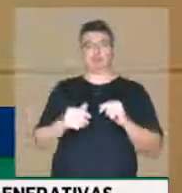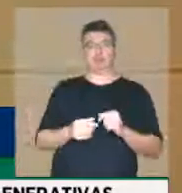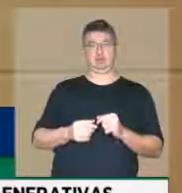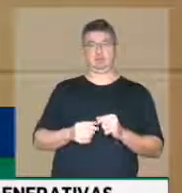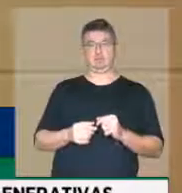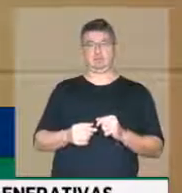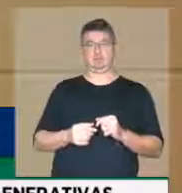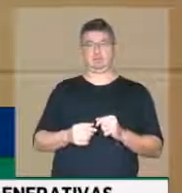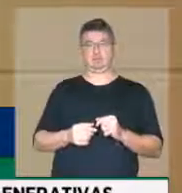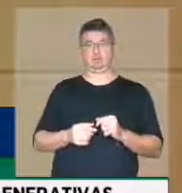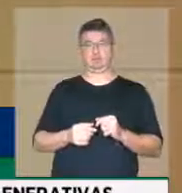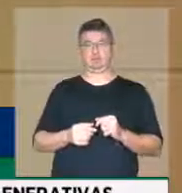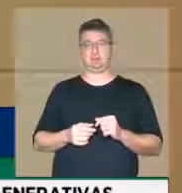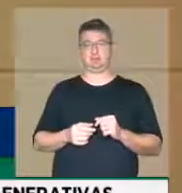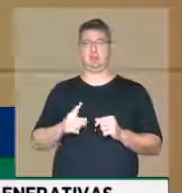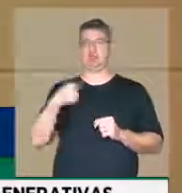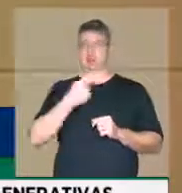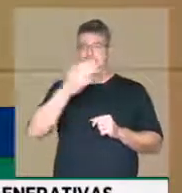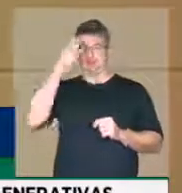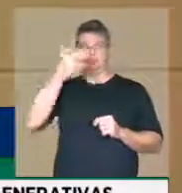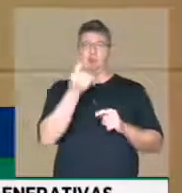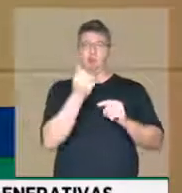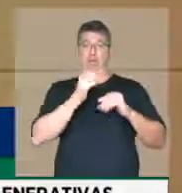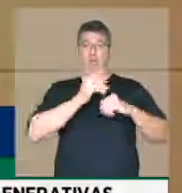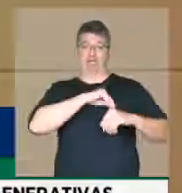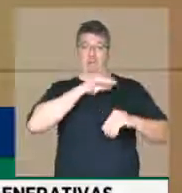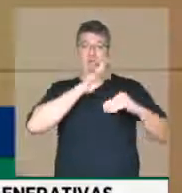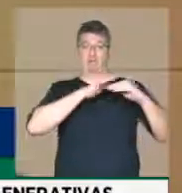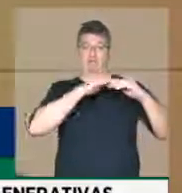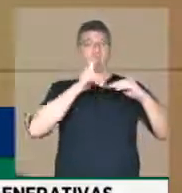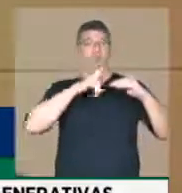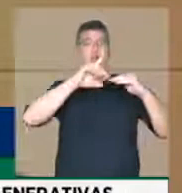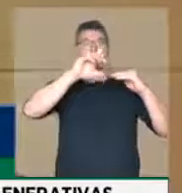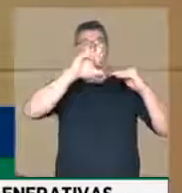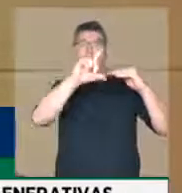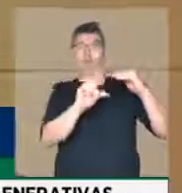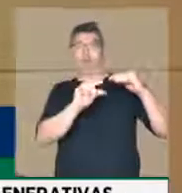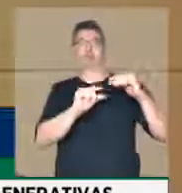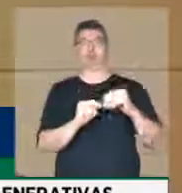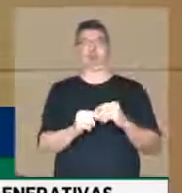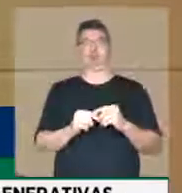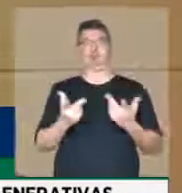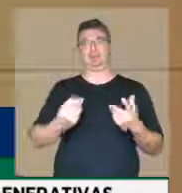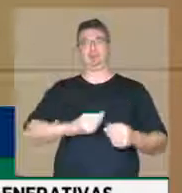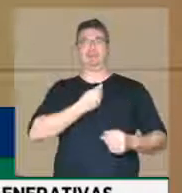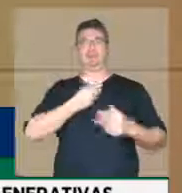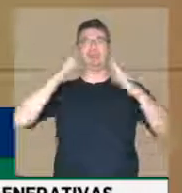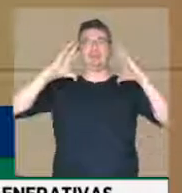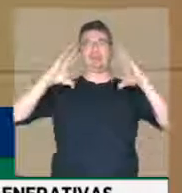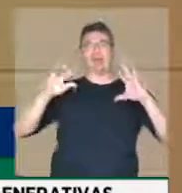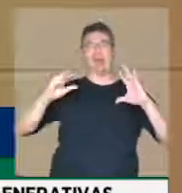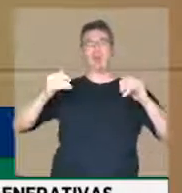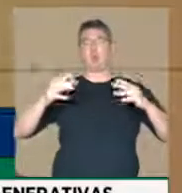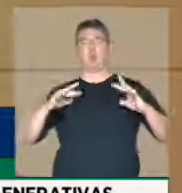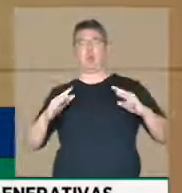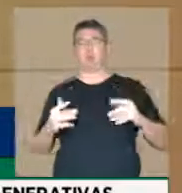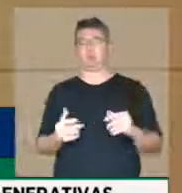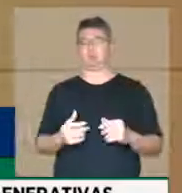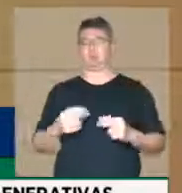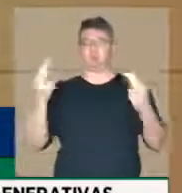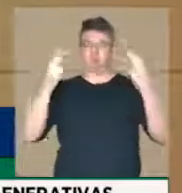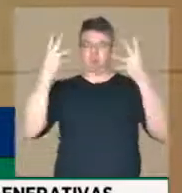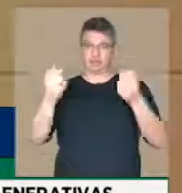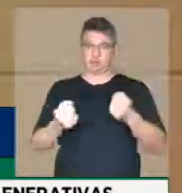seu valor defasado entre nós, como todos sabemos. Portanto, essa manifestação de que a vida está tranquila, ela é